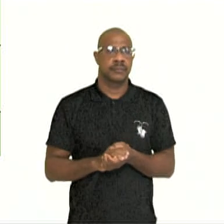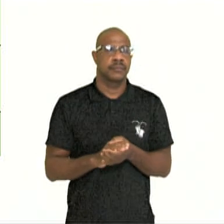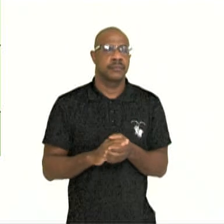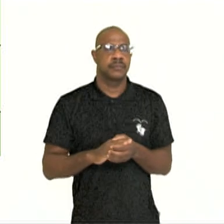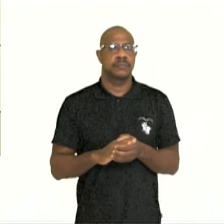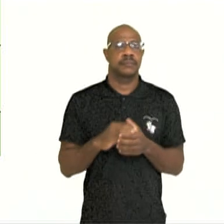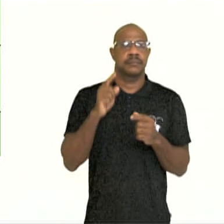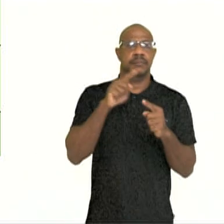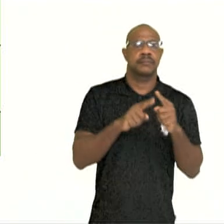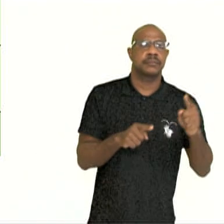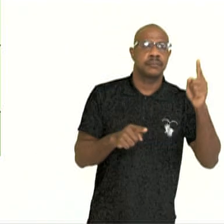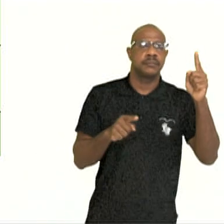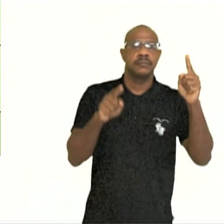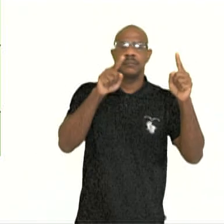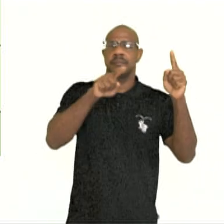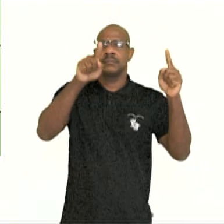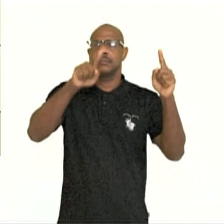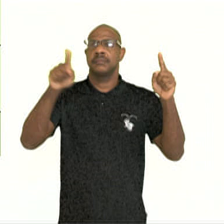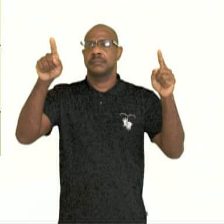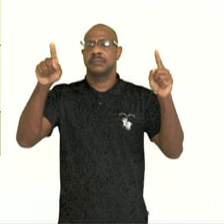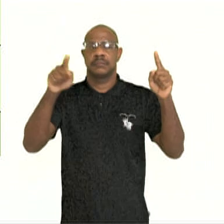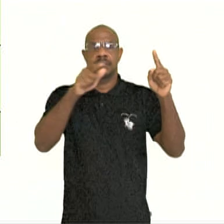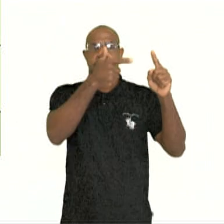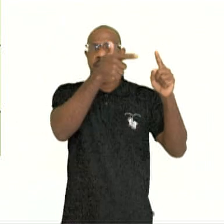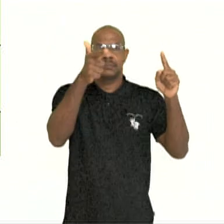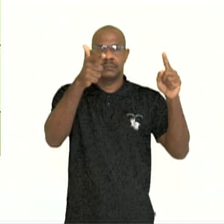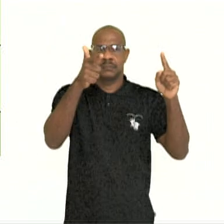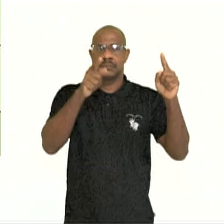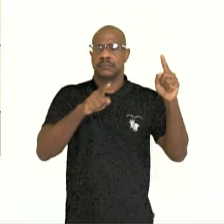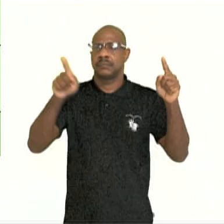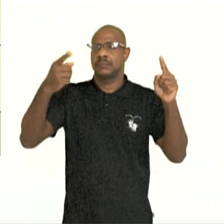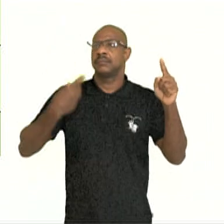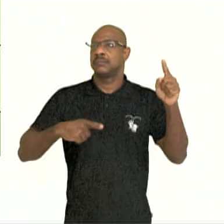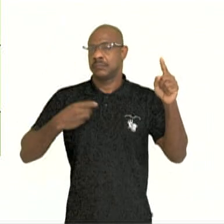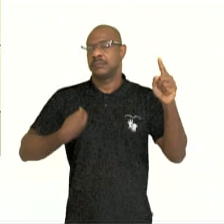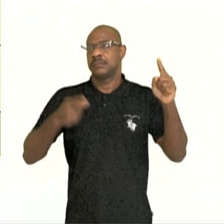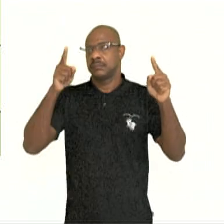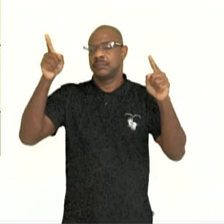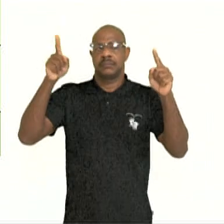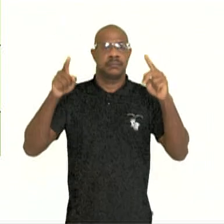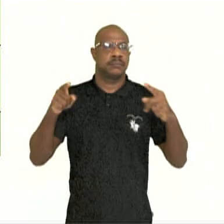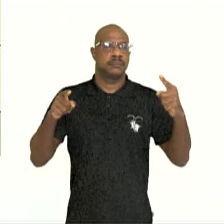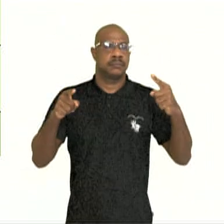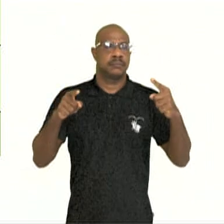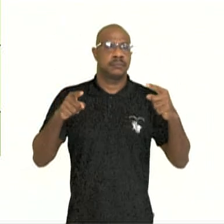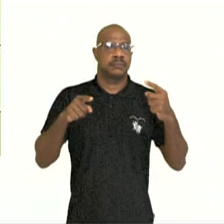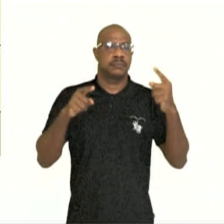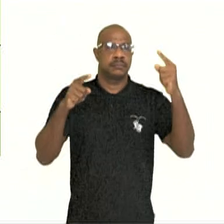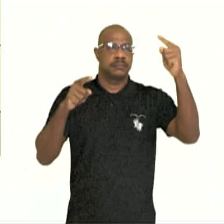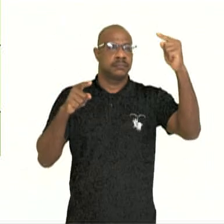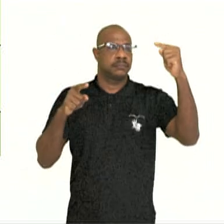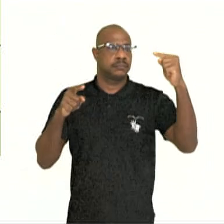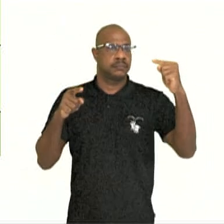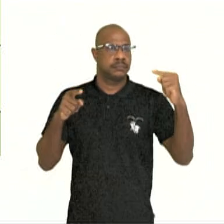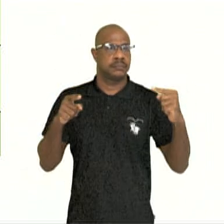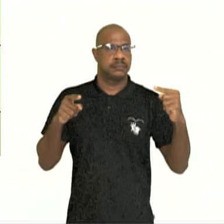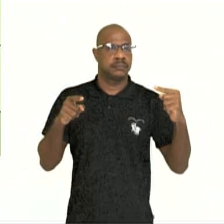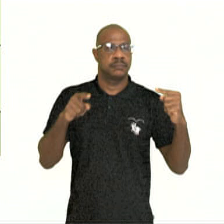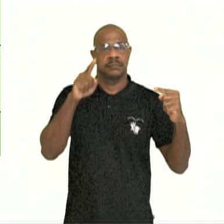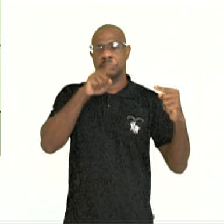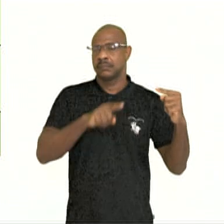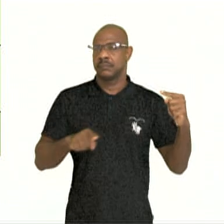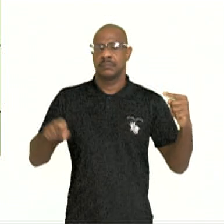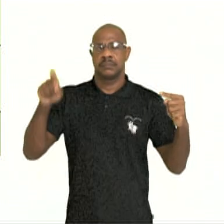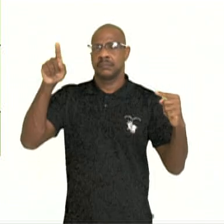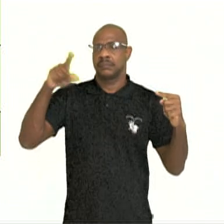condutores, o primeiro grupo é ausente e o segundo grupo presente. Raiz, caule e folhas, apenas as pteridófitas